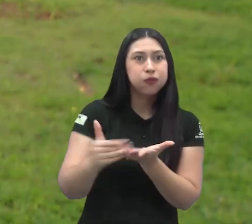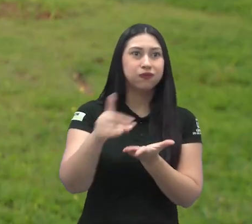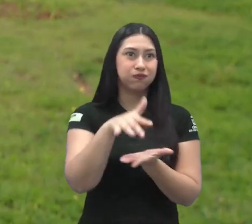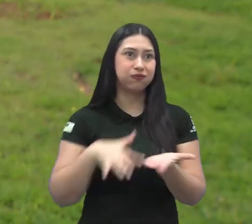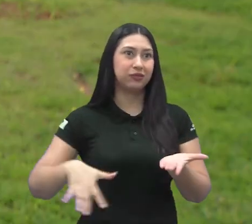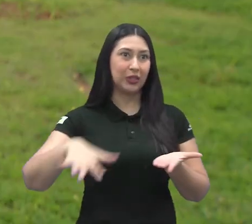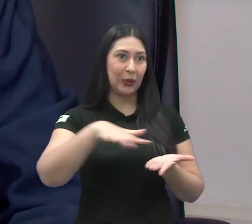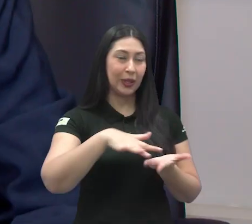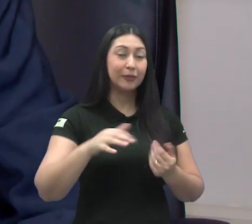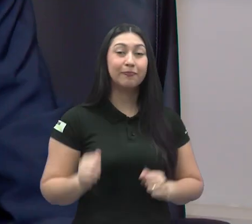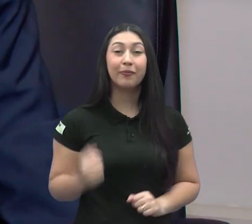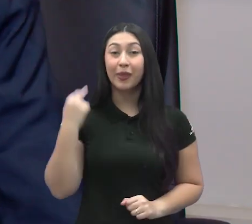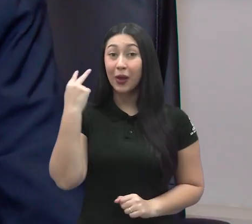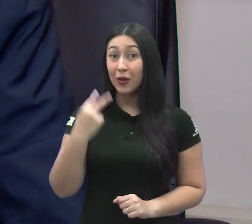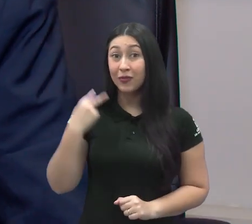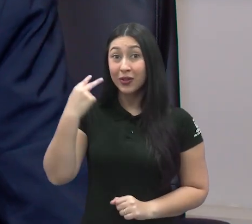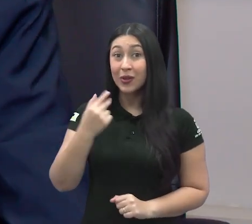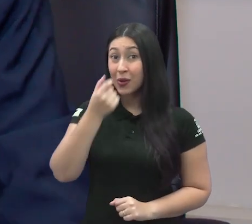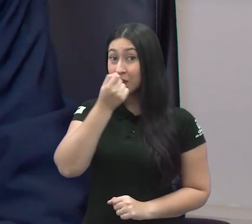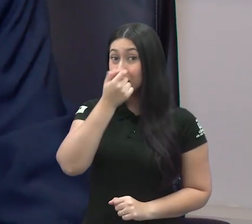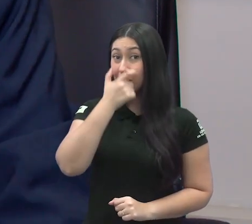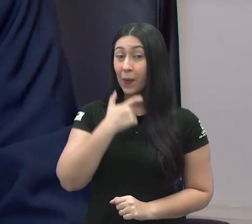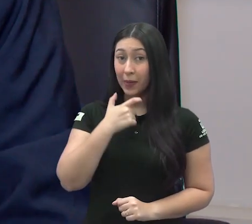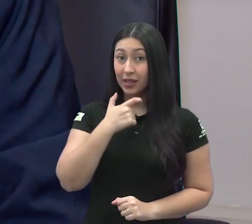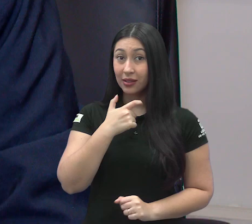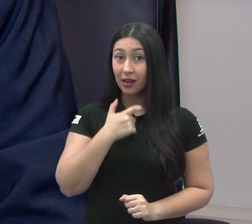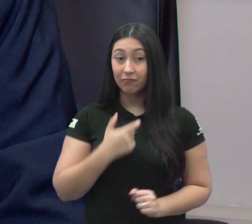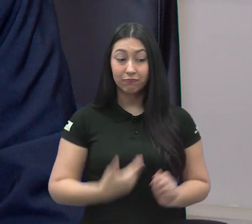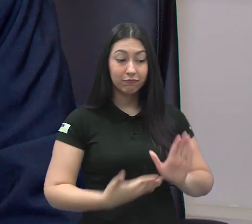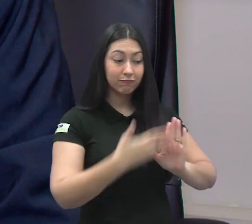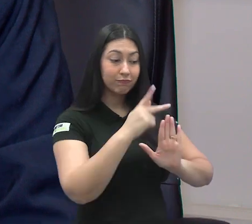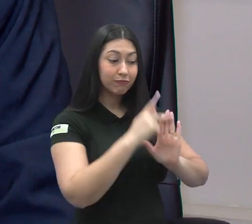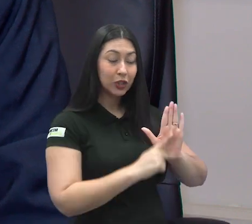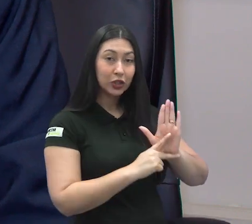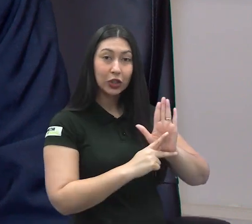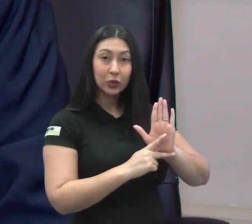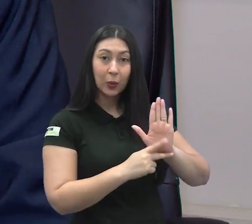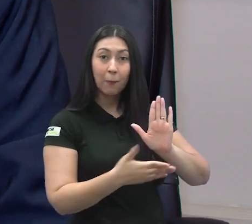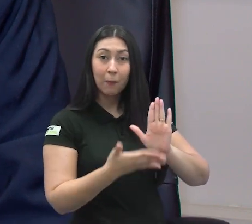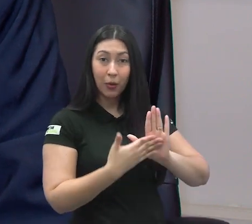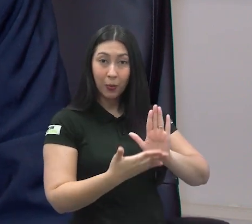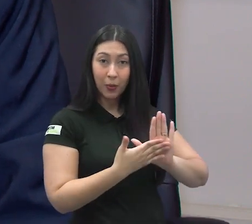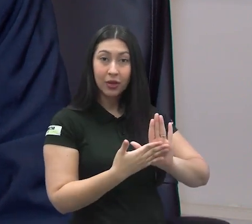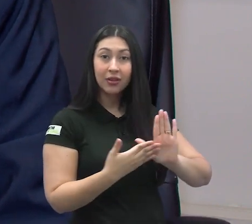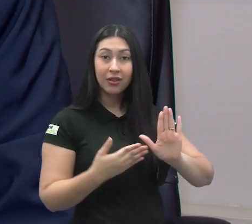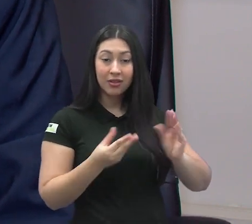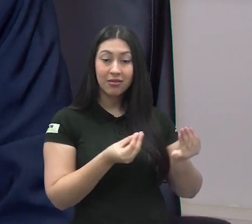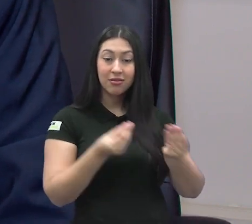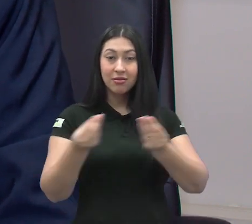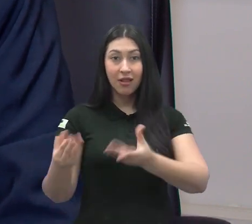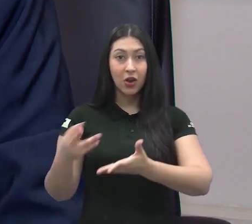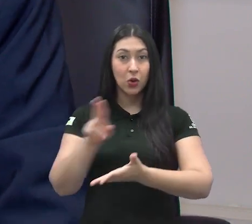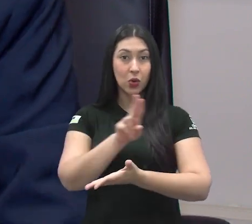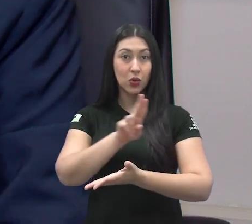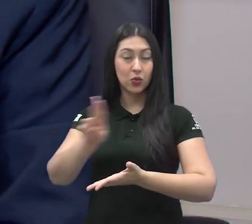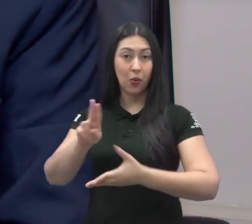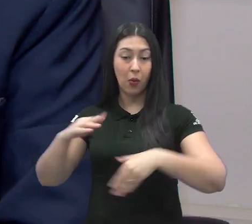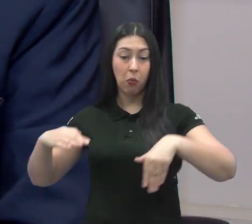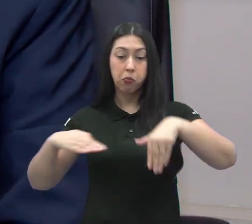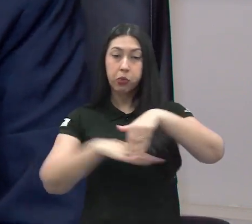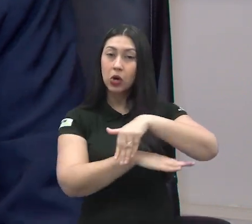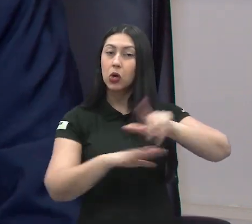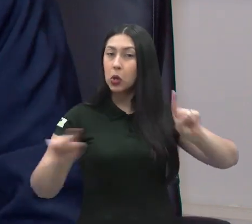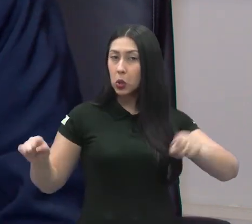dessa região. O vereador Roberto do Eleven, autor do projeto que deu o nome de seu Zé Carlos ao túnel,